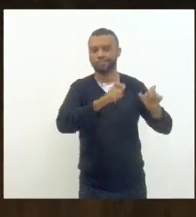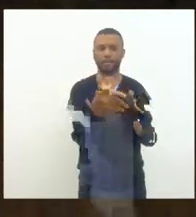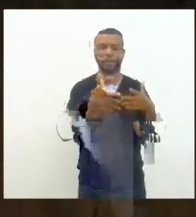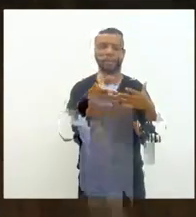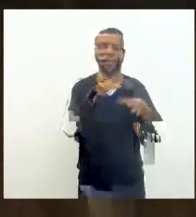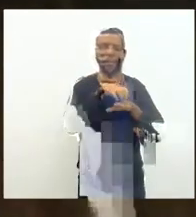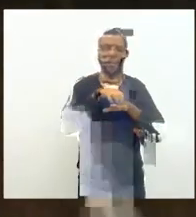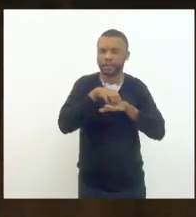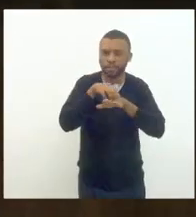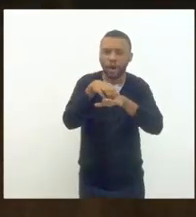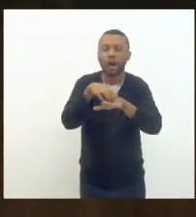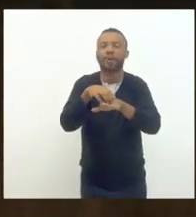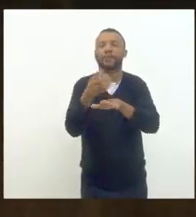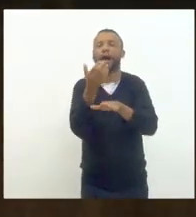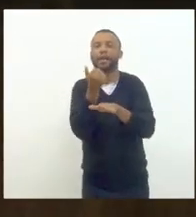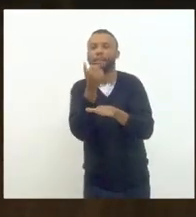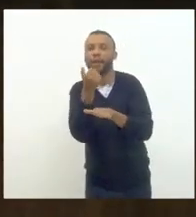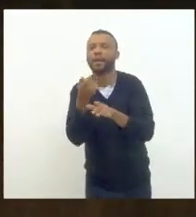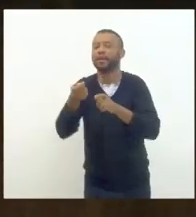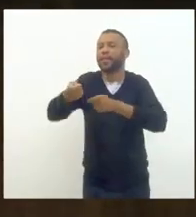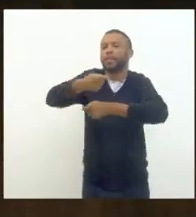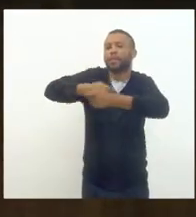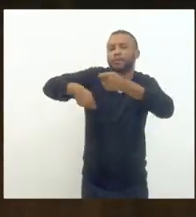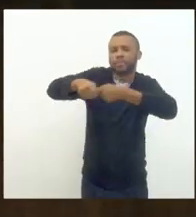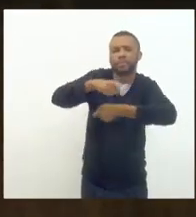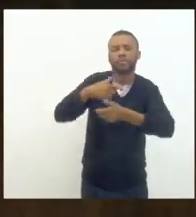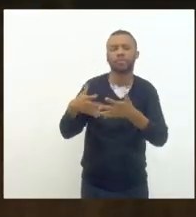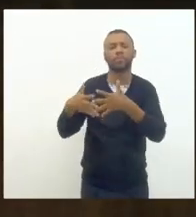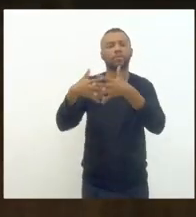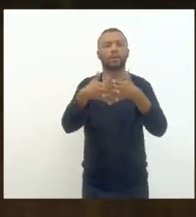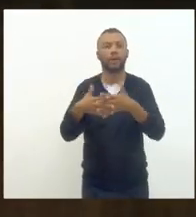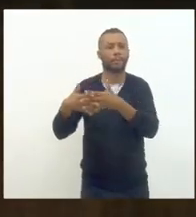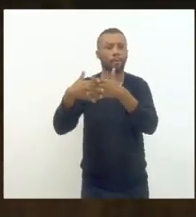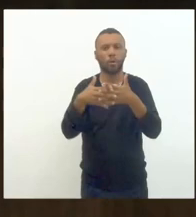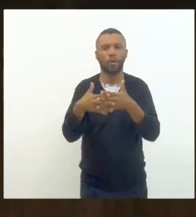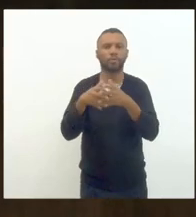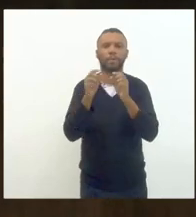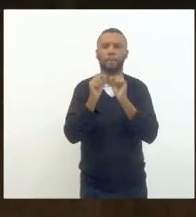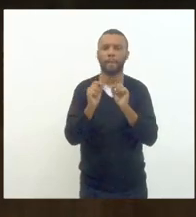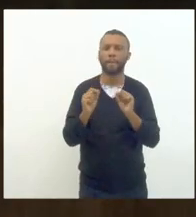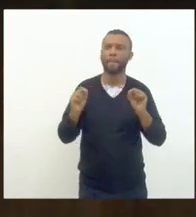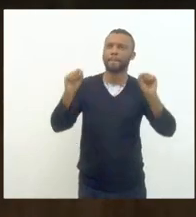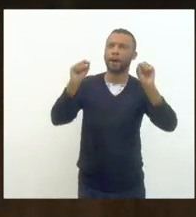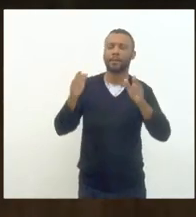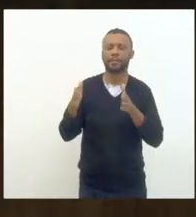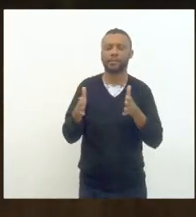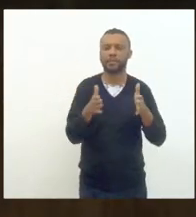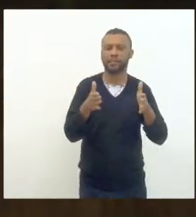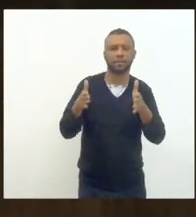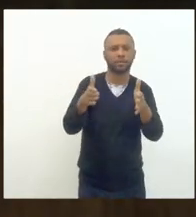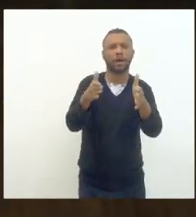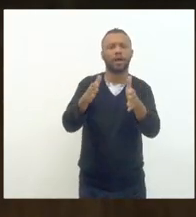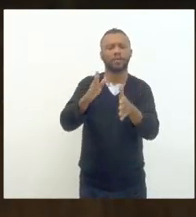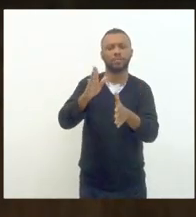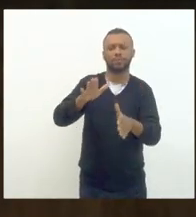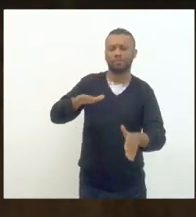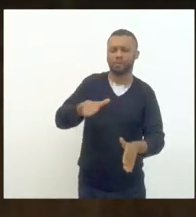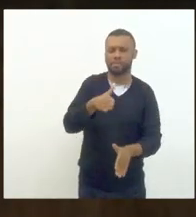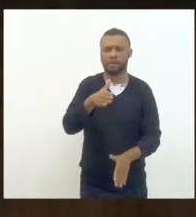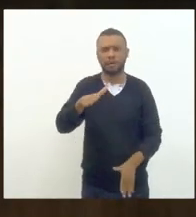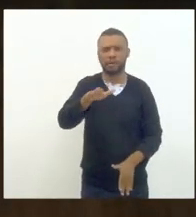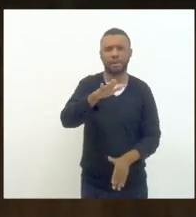transportam a nossa economia nas boléias dos caminhões, por essas estradas Brasil afora, esburacadas,